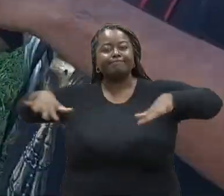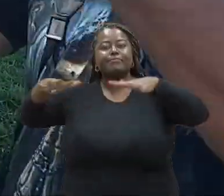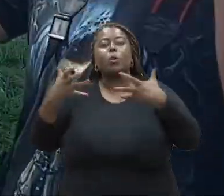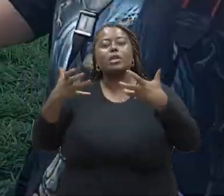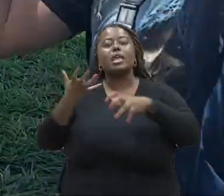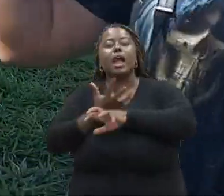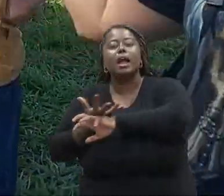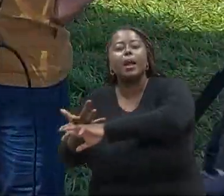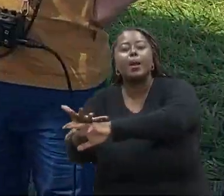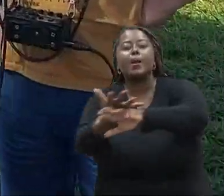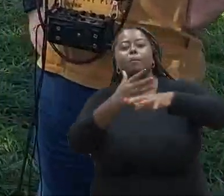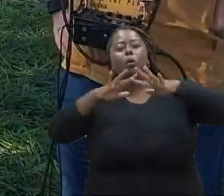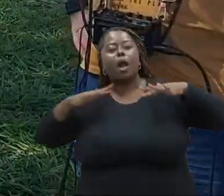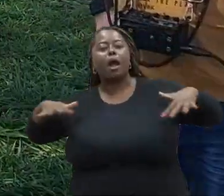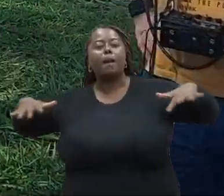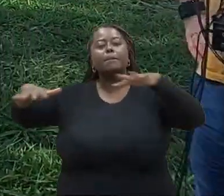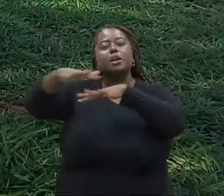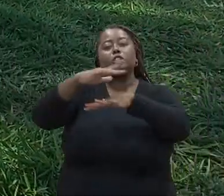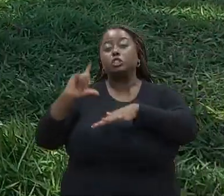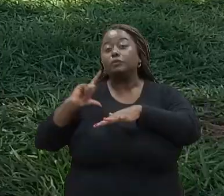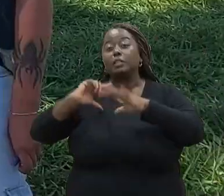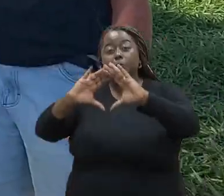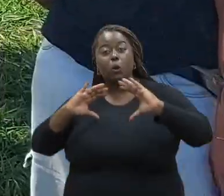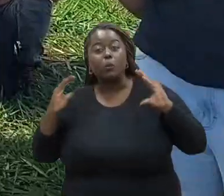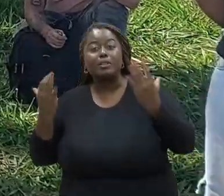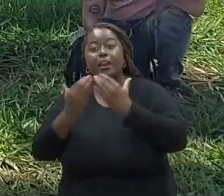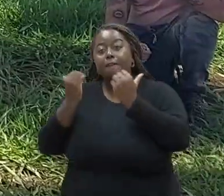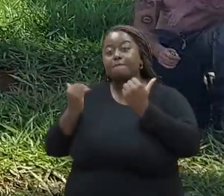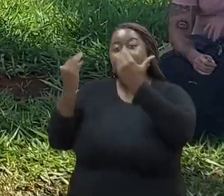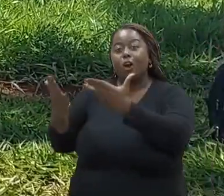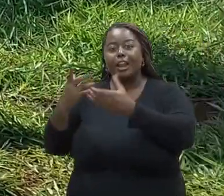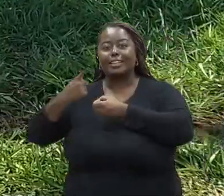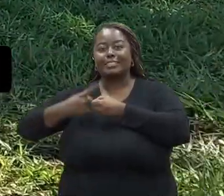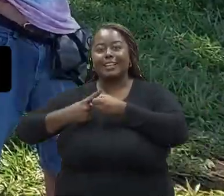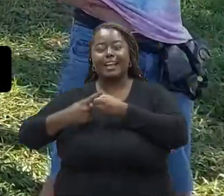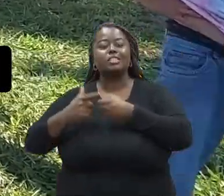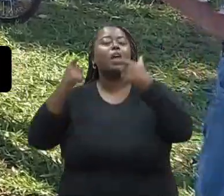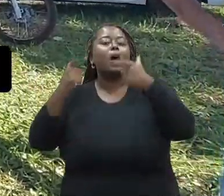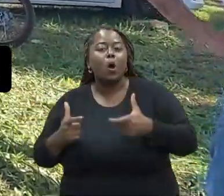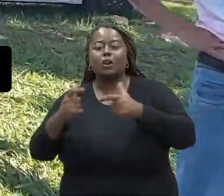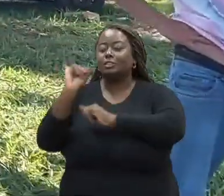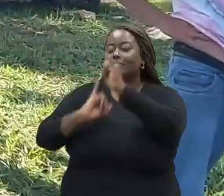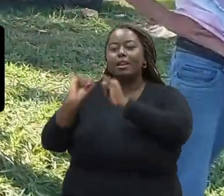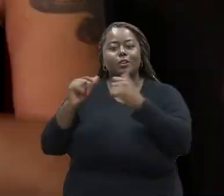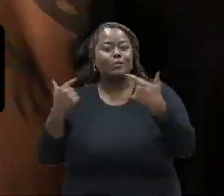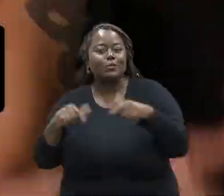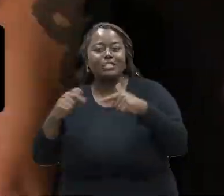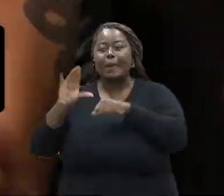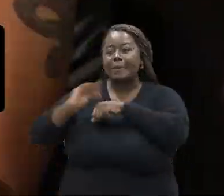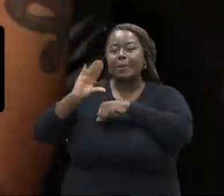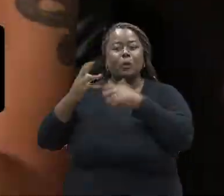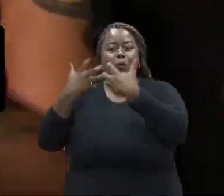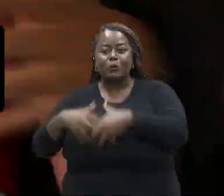campo aberto onde tivesse ali uma comunidade fora da cidade onde o bipador funcionava, então uma comunidade sem internet. Não tinha